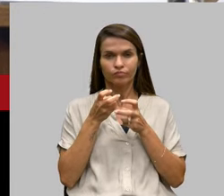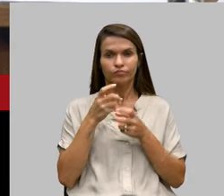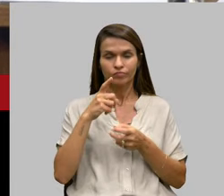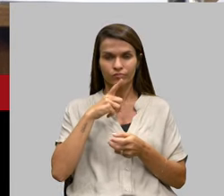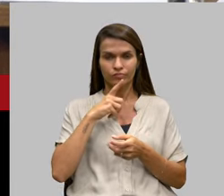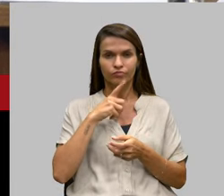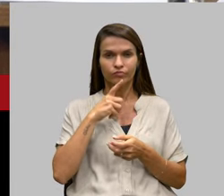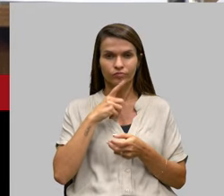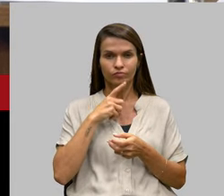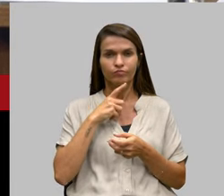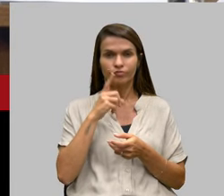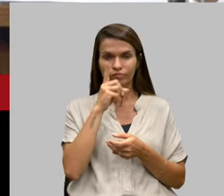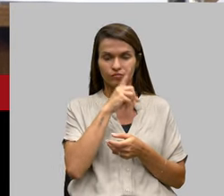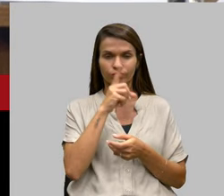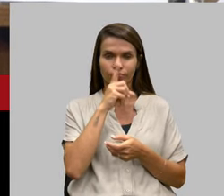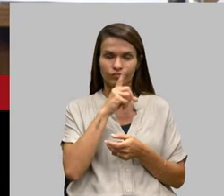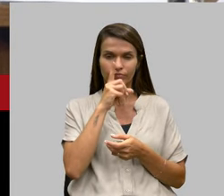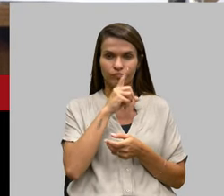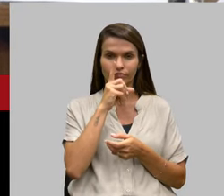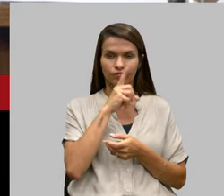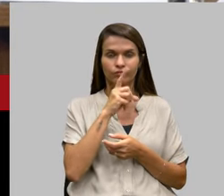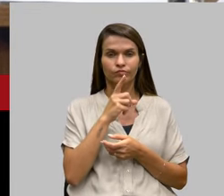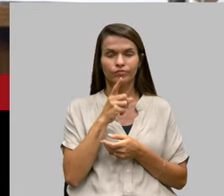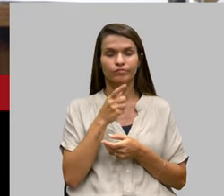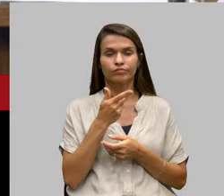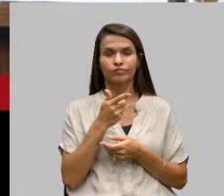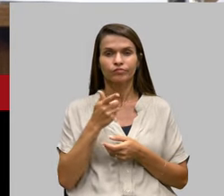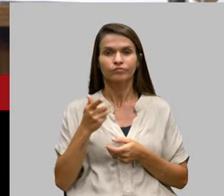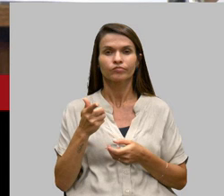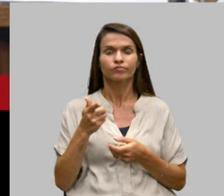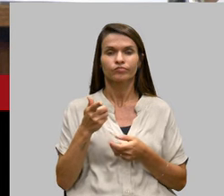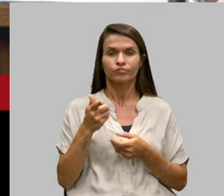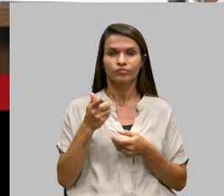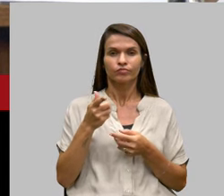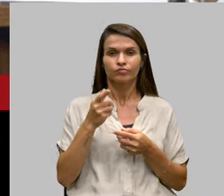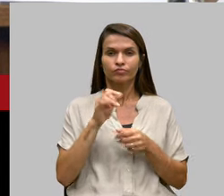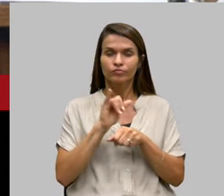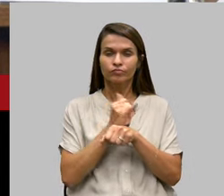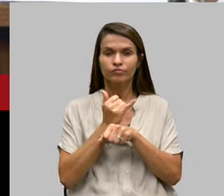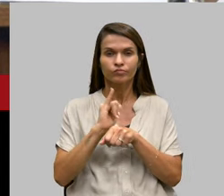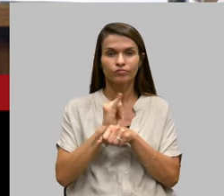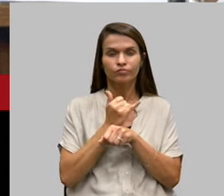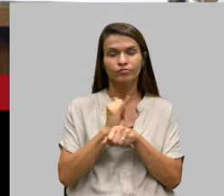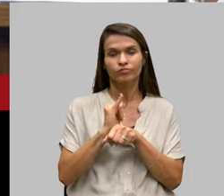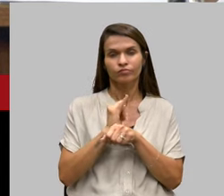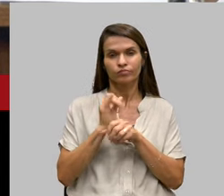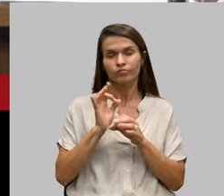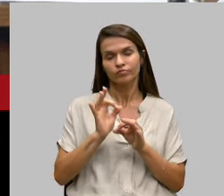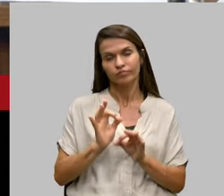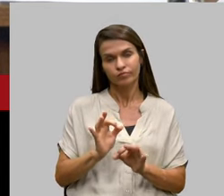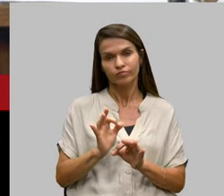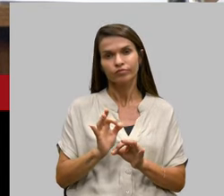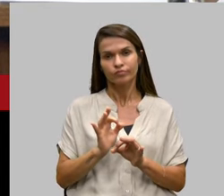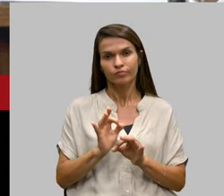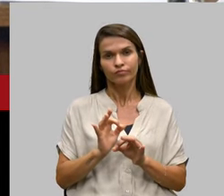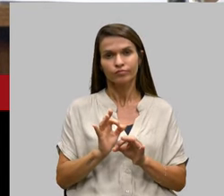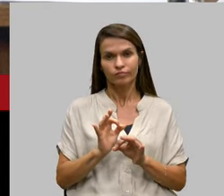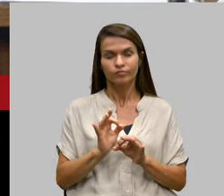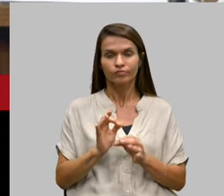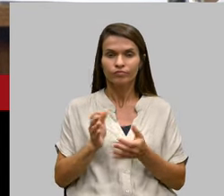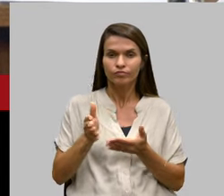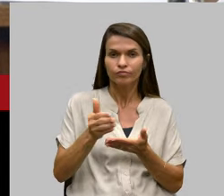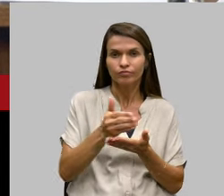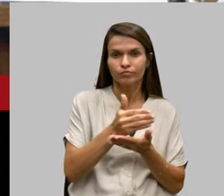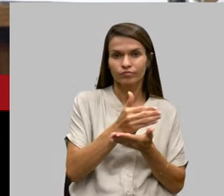de Déficit e não sendo né não havendo medidas ainda suficientes para equacionar